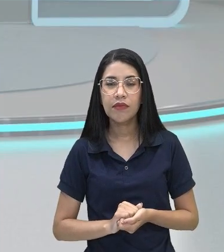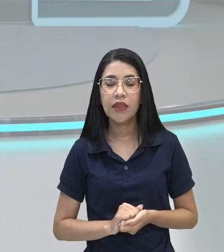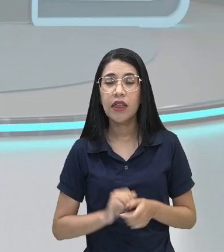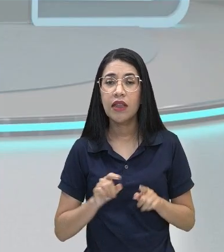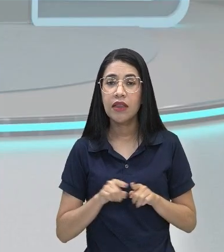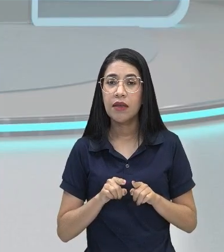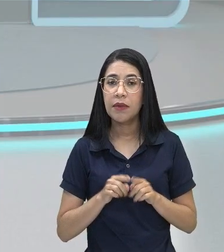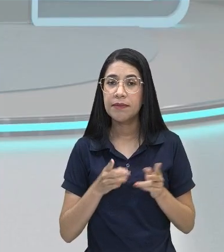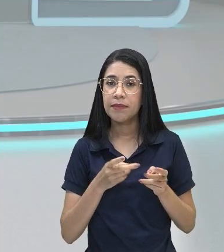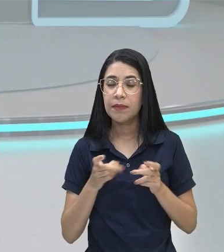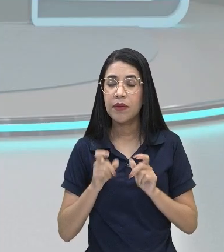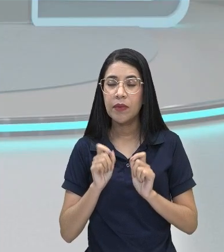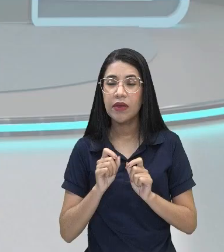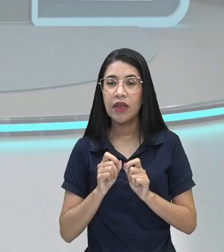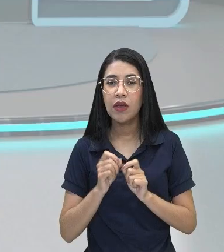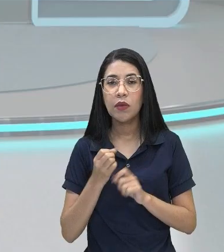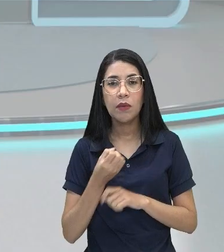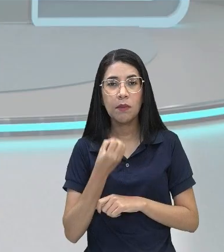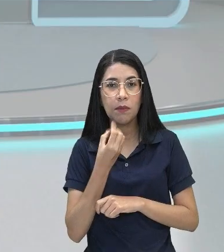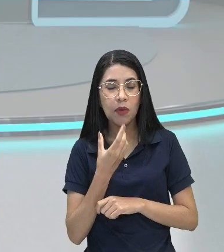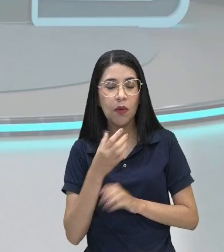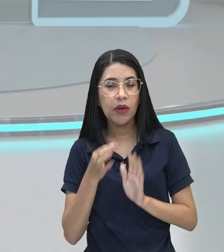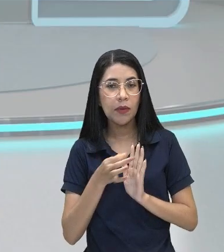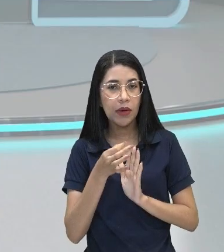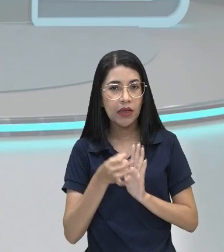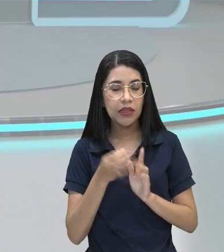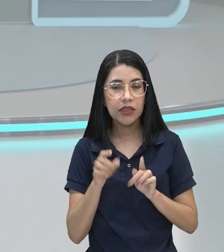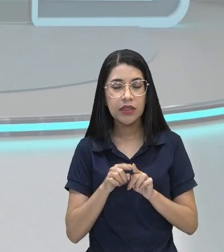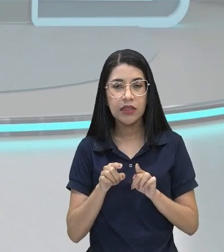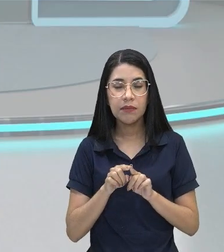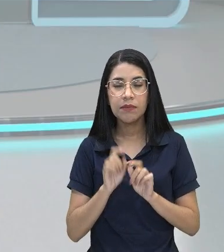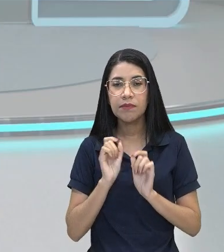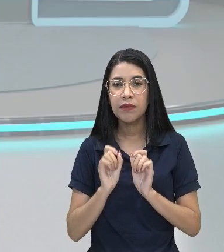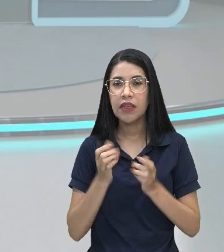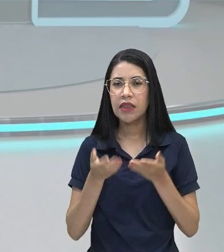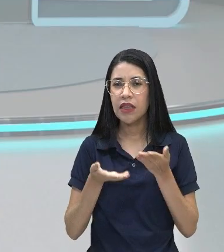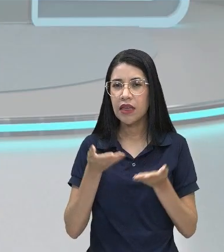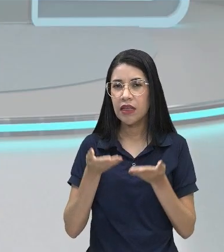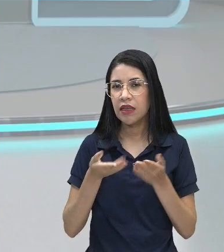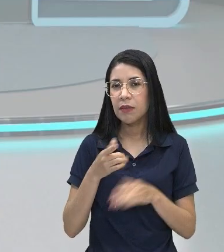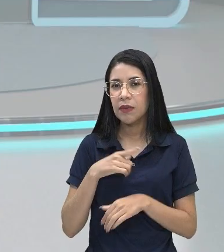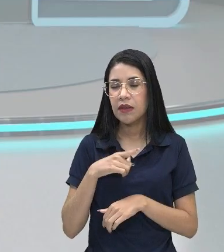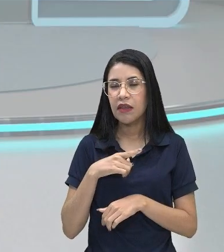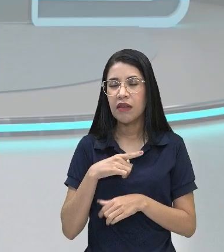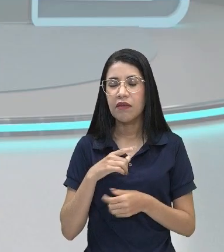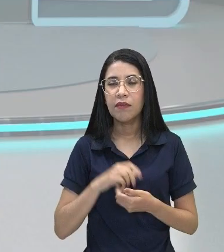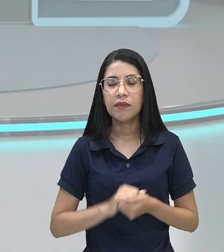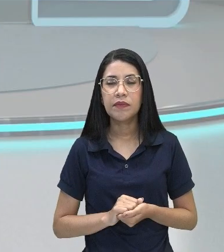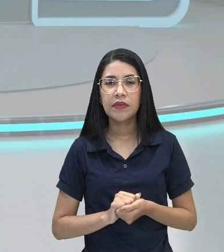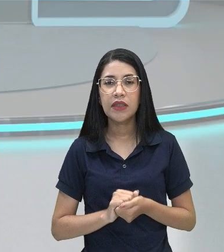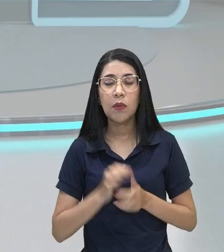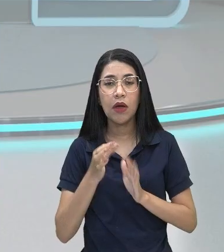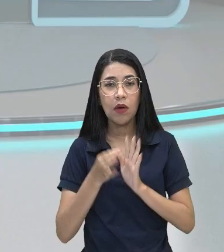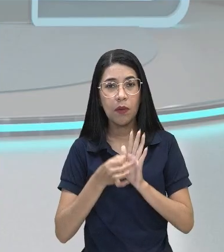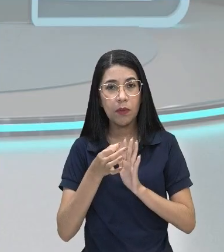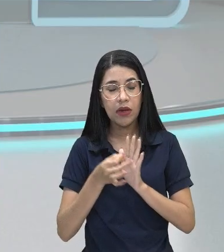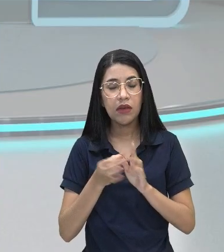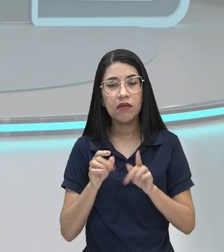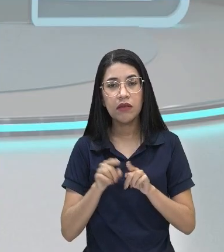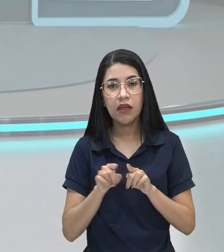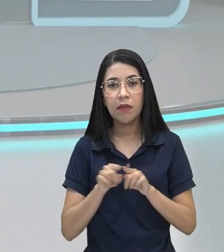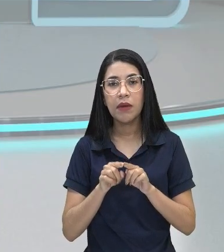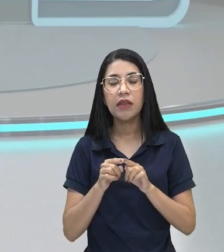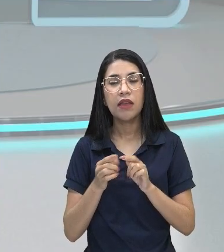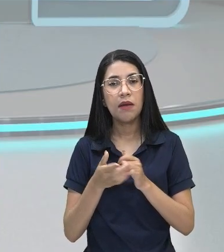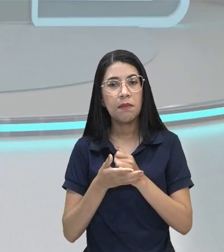vimos um elogio e uma crítica, de forma equilibrada. Então, a opinião está também